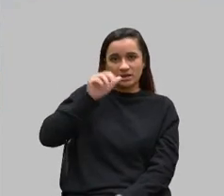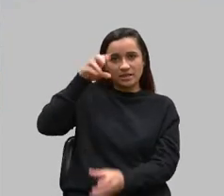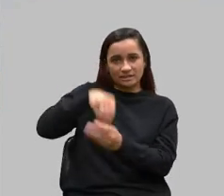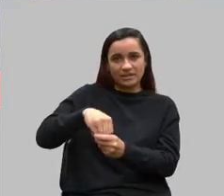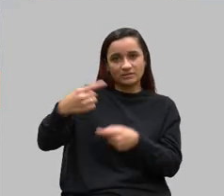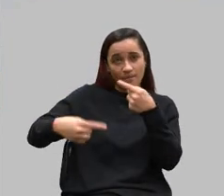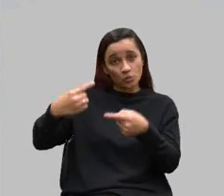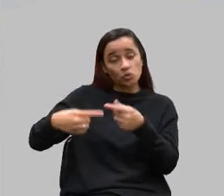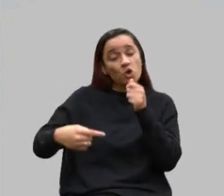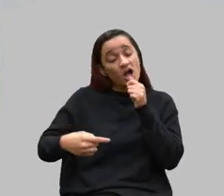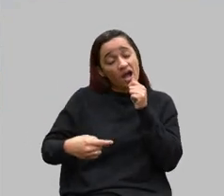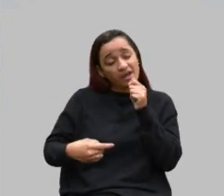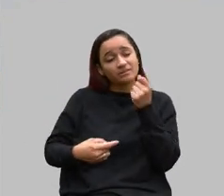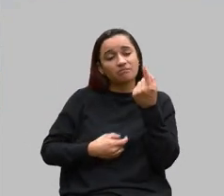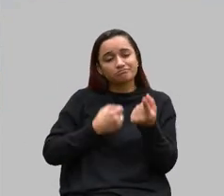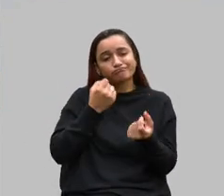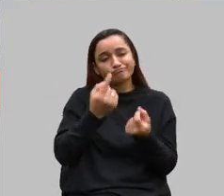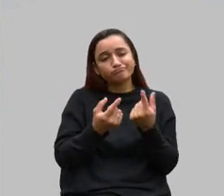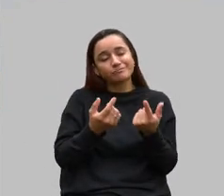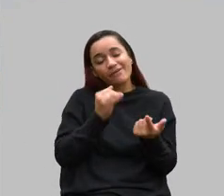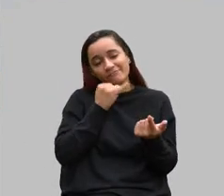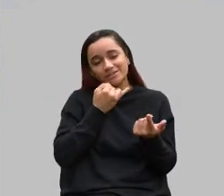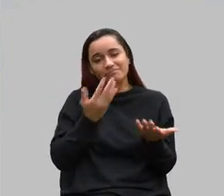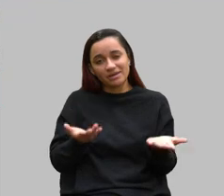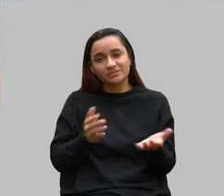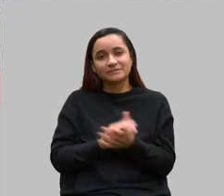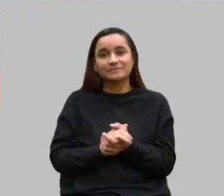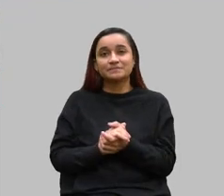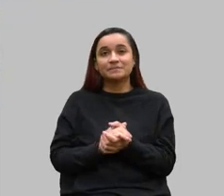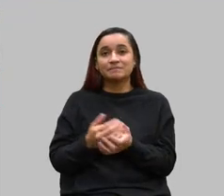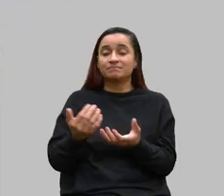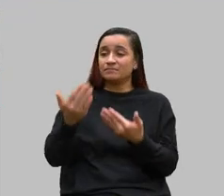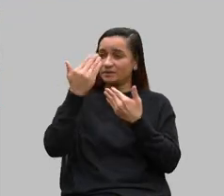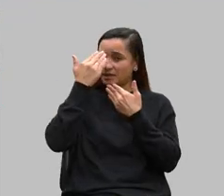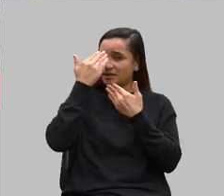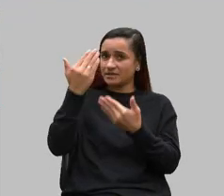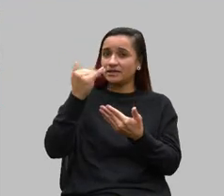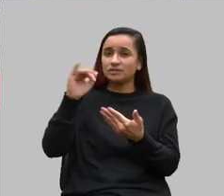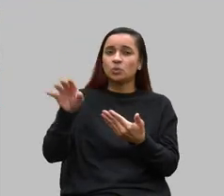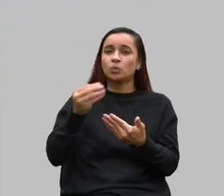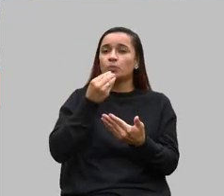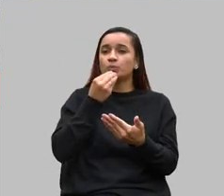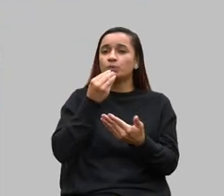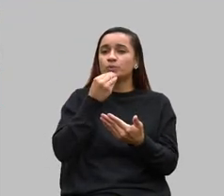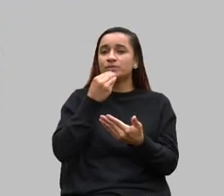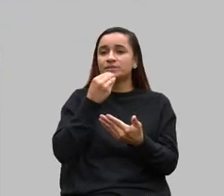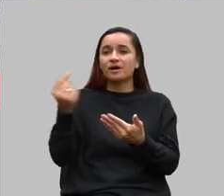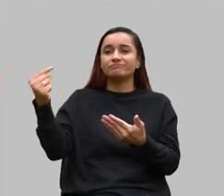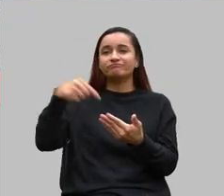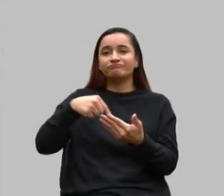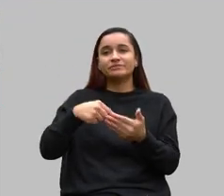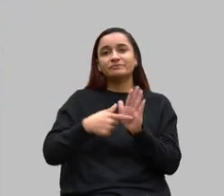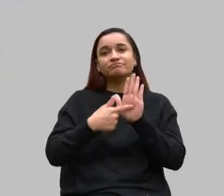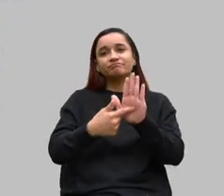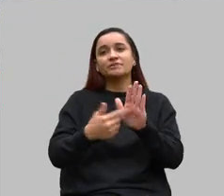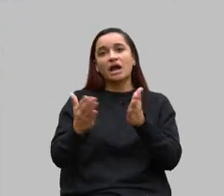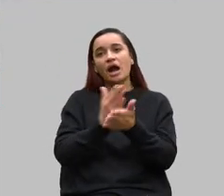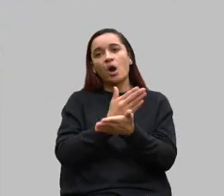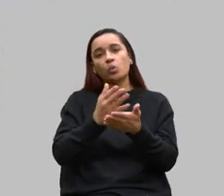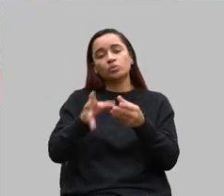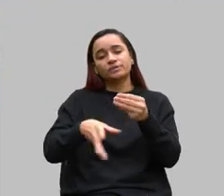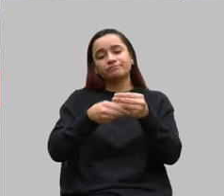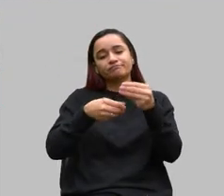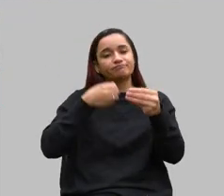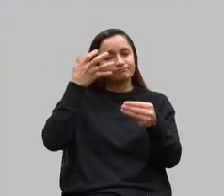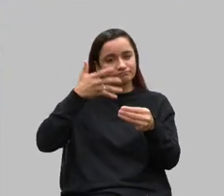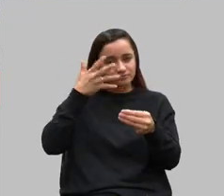infelizmente deputada eh agradeço a oportunidade enfim de poder trazer algumas considerações com relação